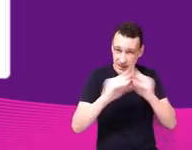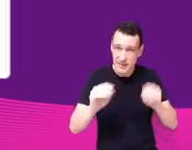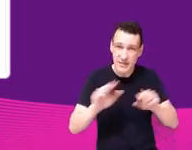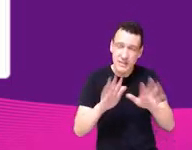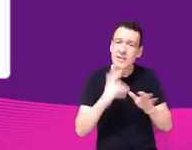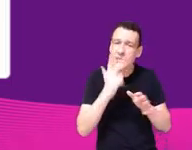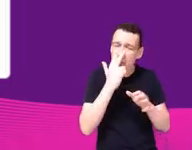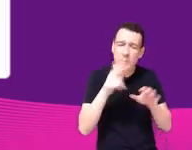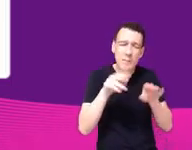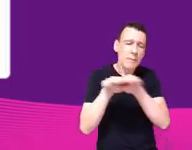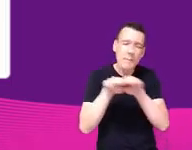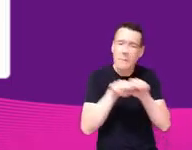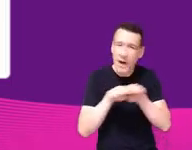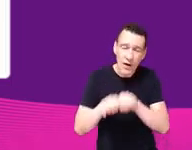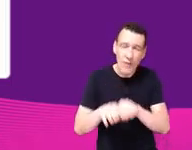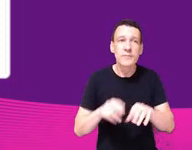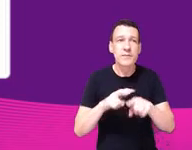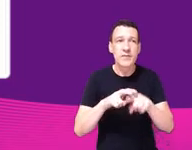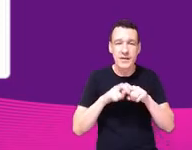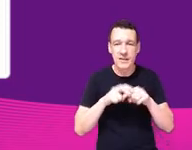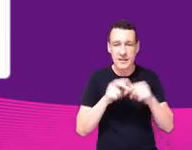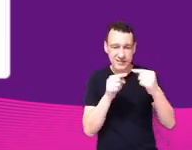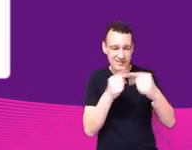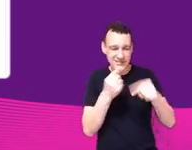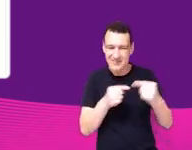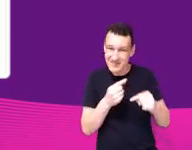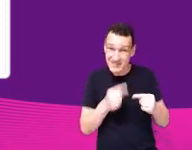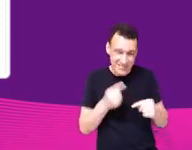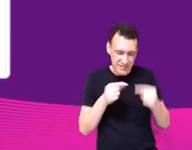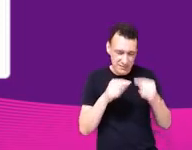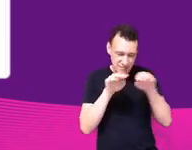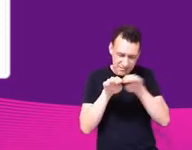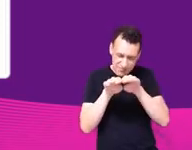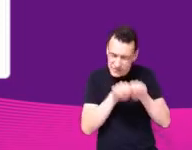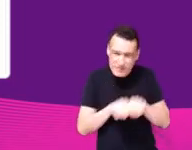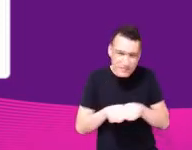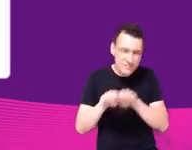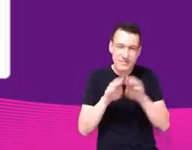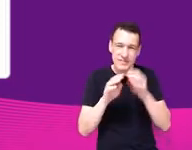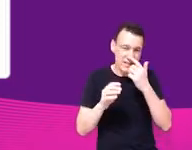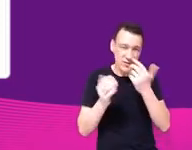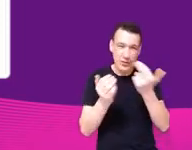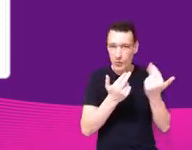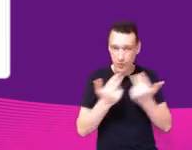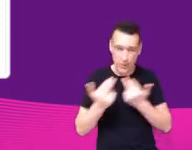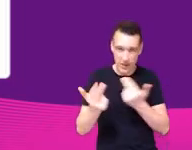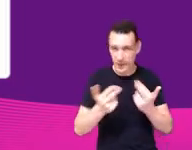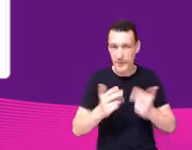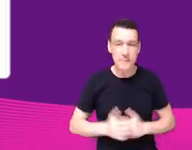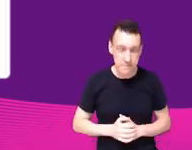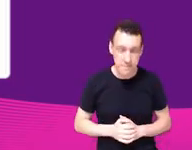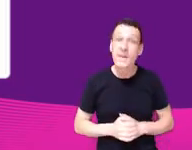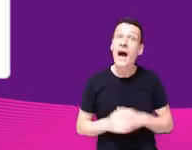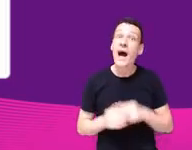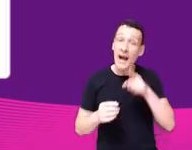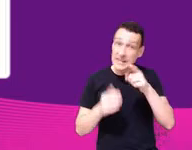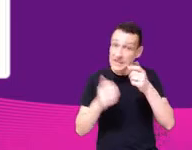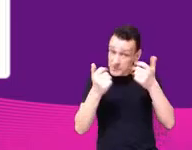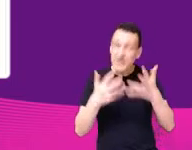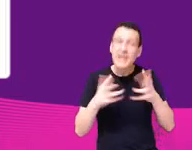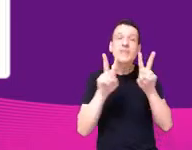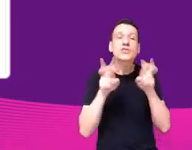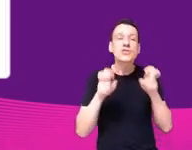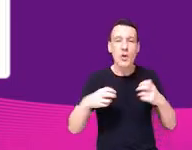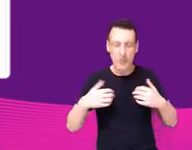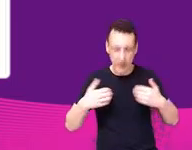na compatibilidade de um aplótipo e nos doadores falecidos. E aqui a importância da compatibilidade imunológica, né, ao longo